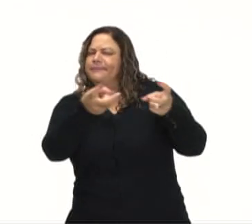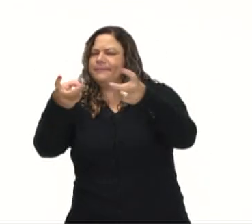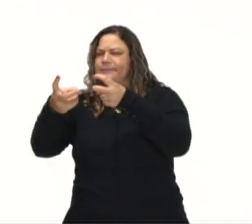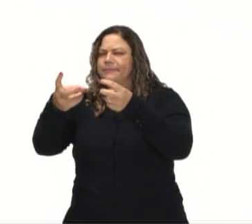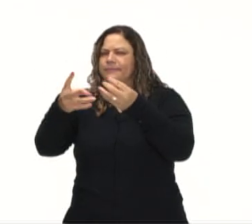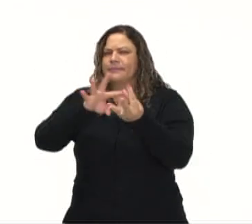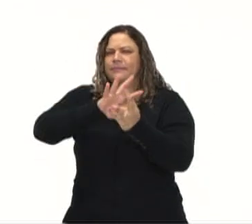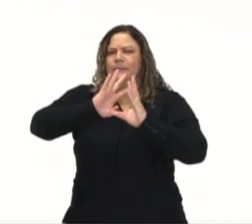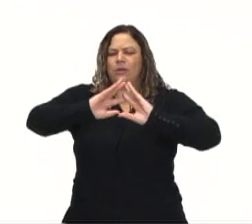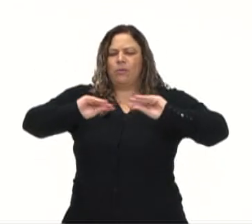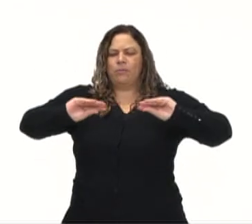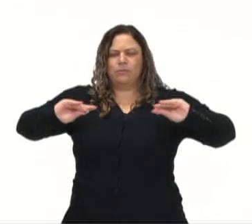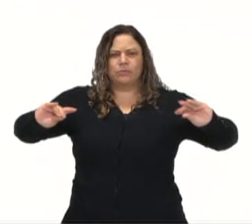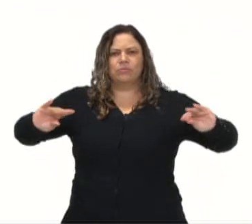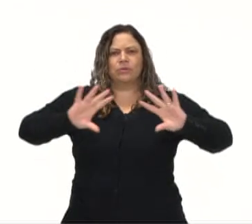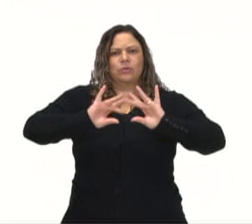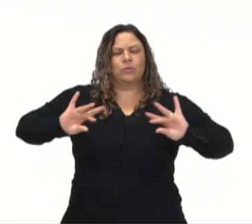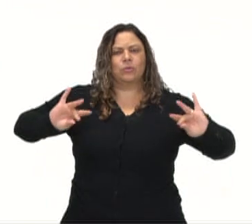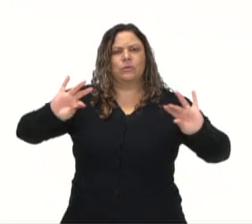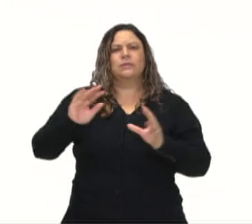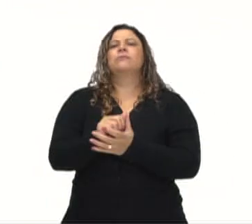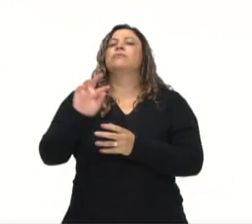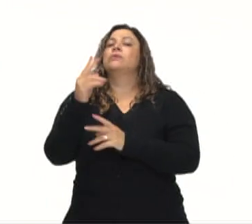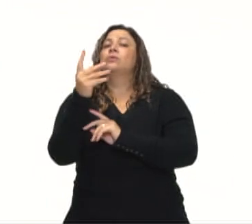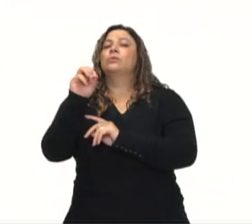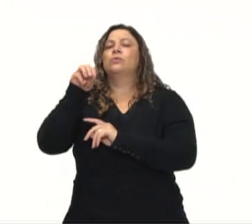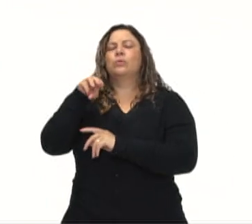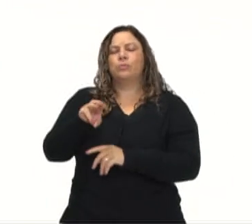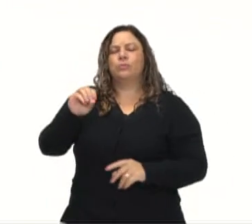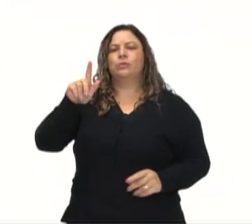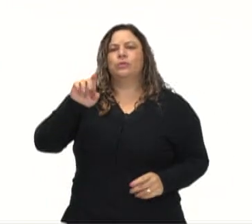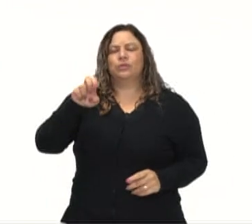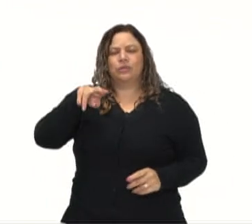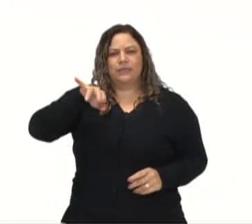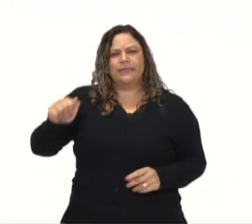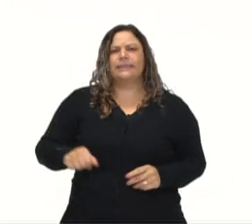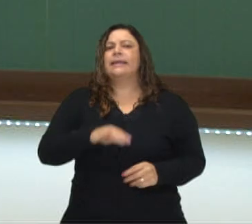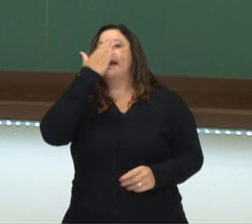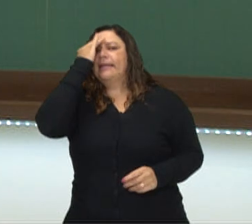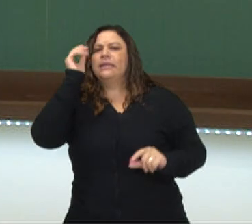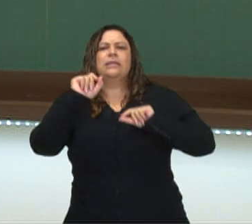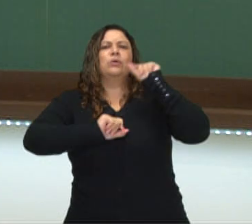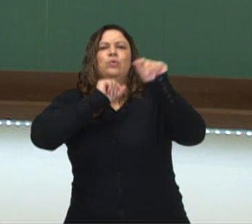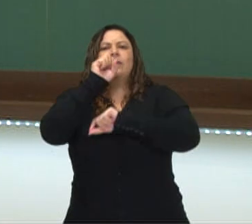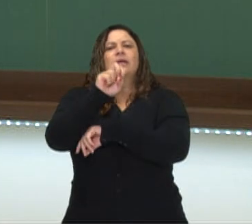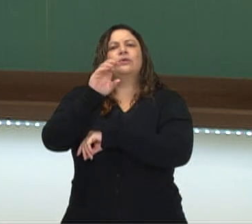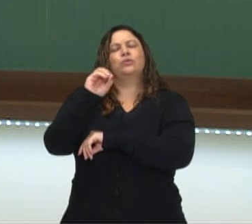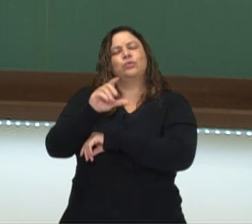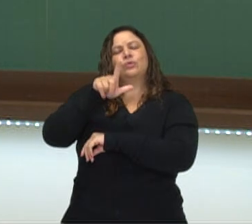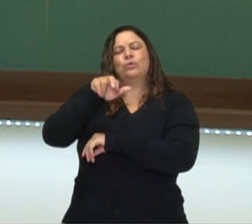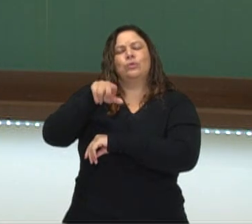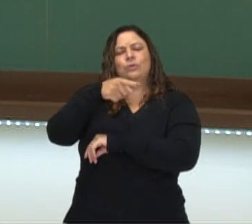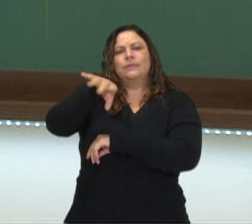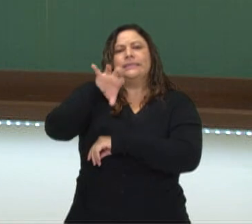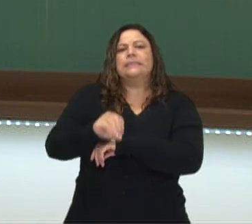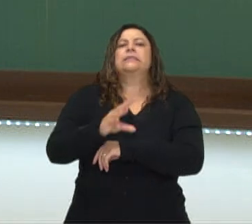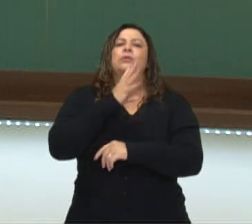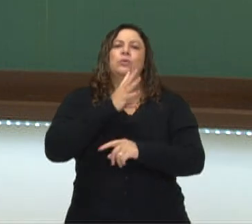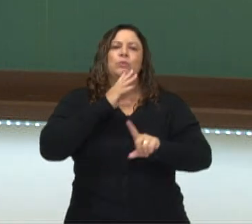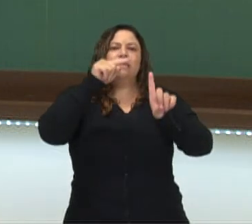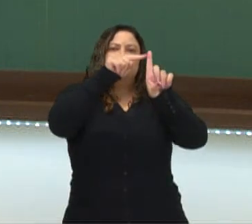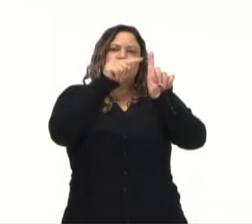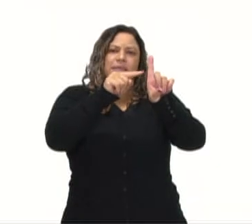soluções nas misturas homogêneas, entender o que é uma solução, conhecer os tipos de soluções,